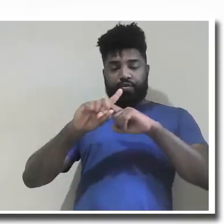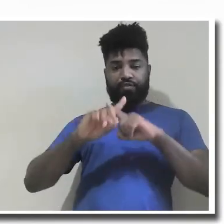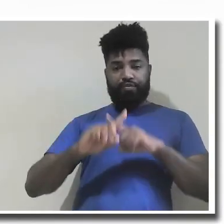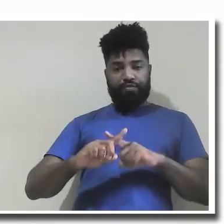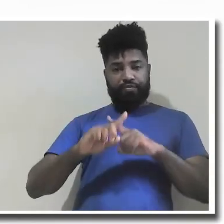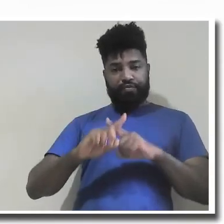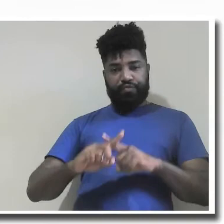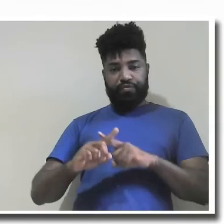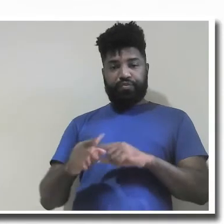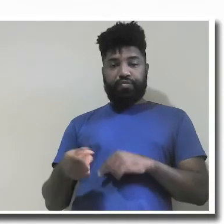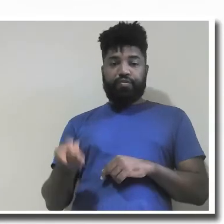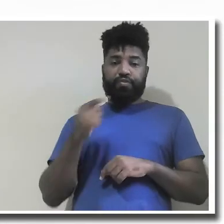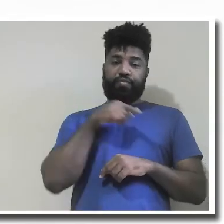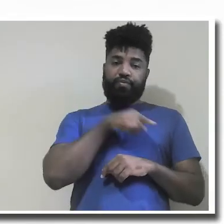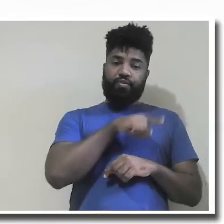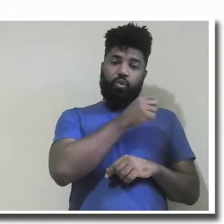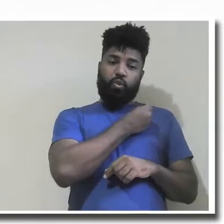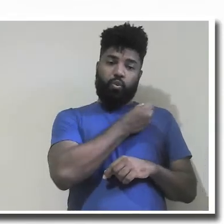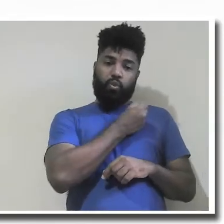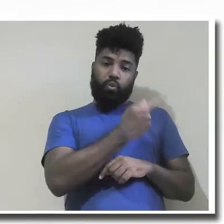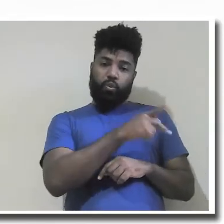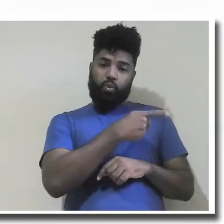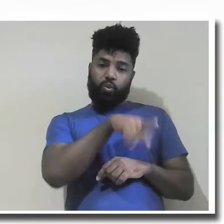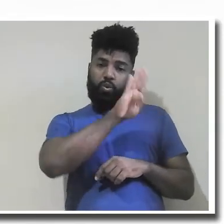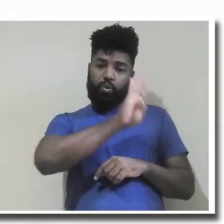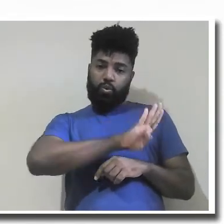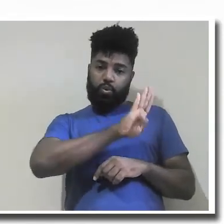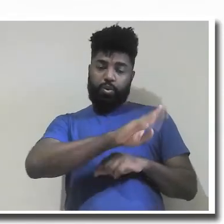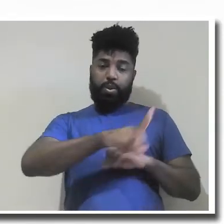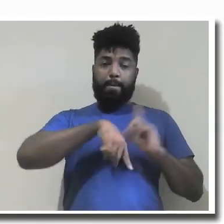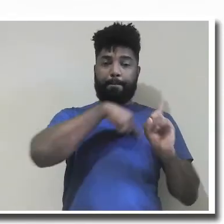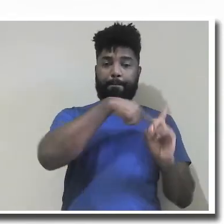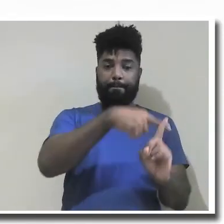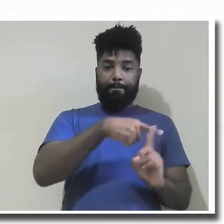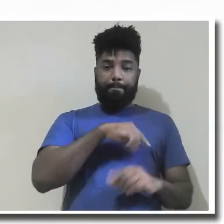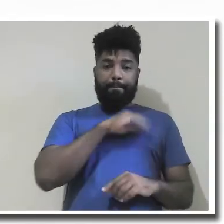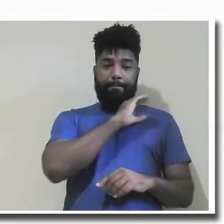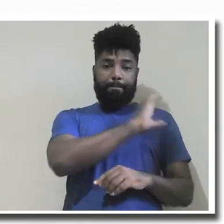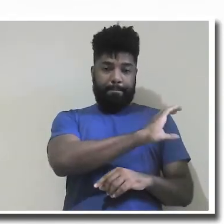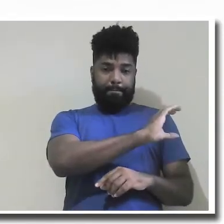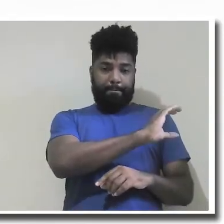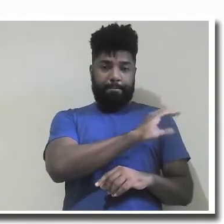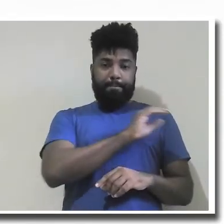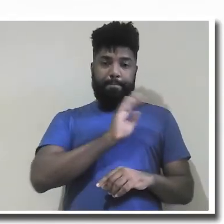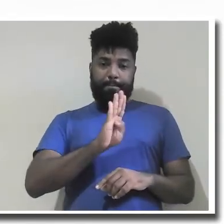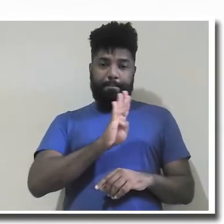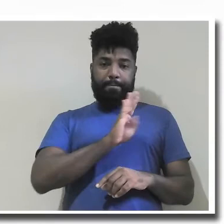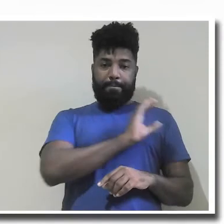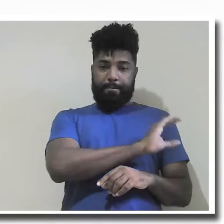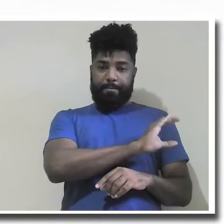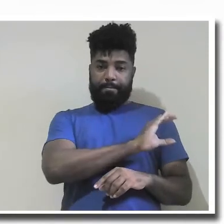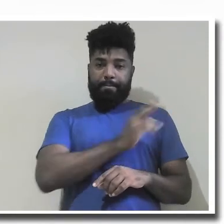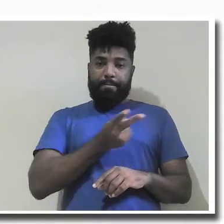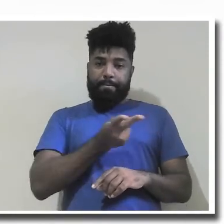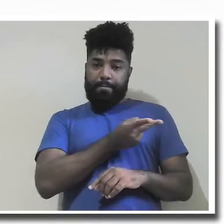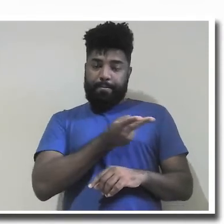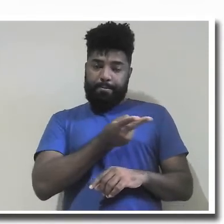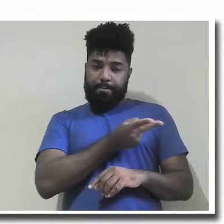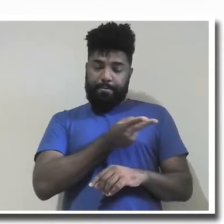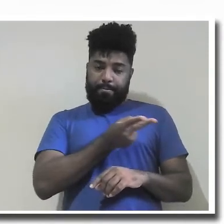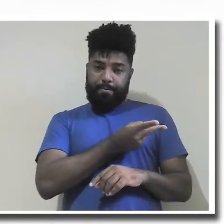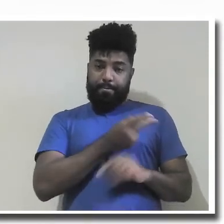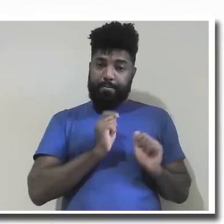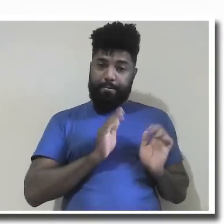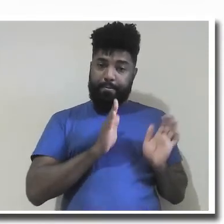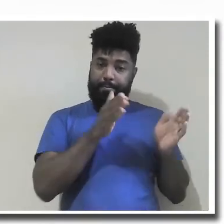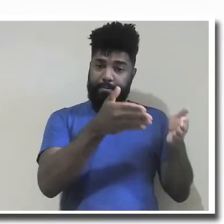um valor real B mais um C, onde B e C têm prioridade no cálculo por